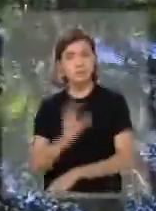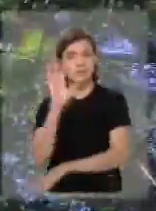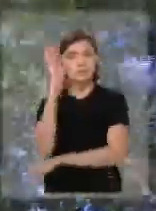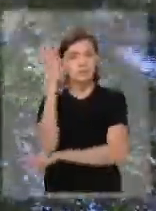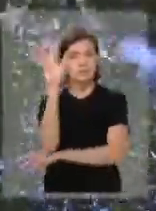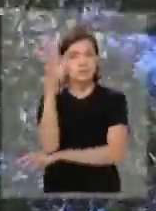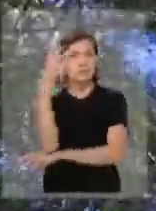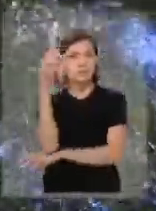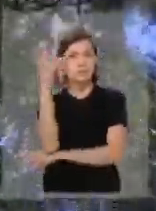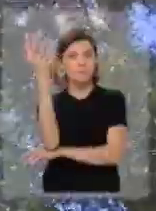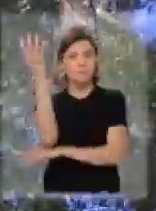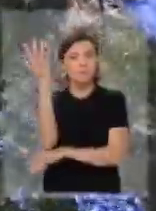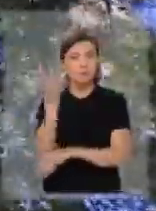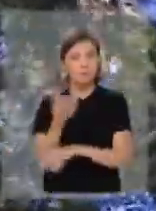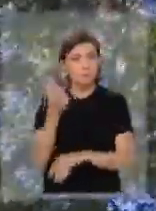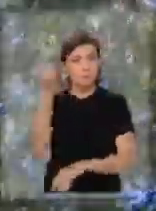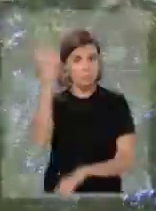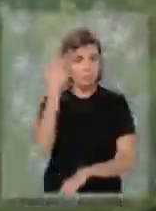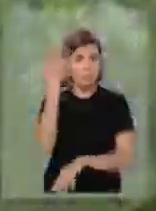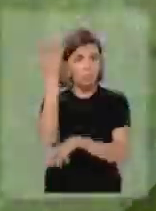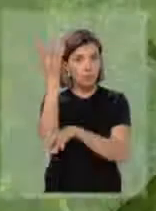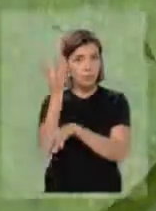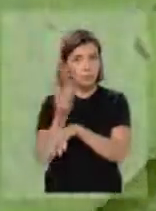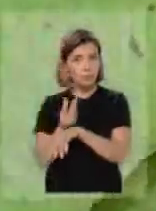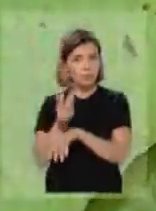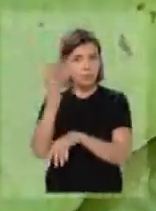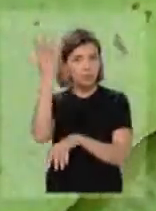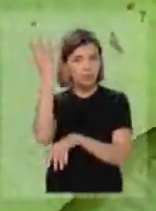As folhas de uma planta fazendo fotossíntese.